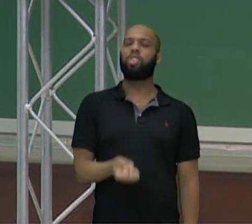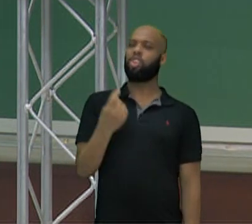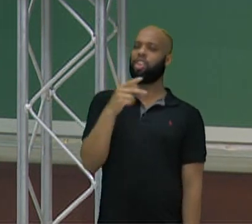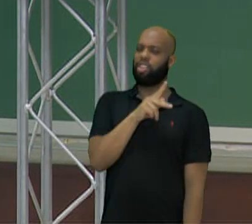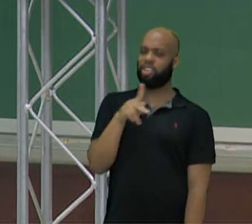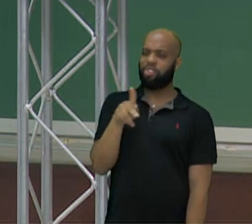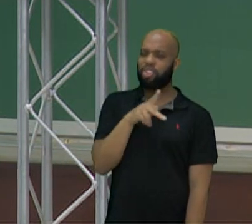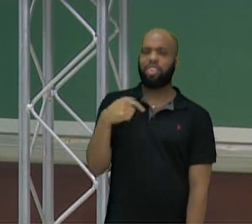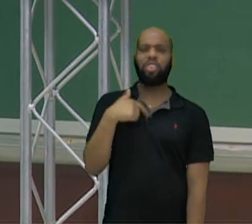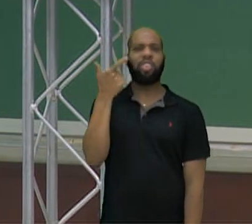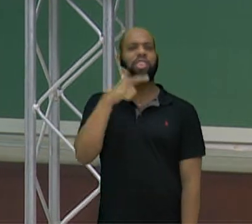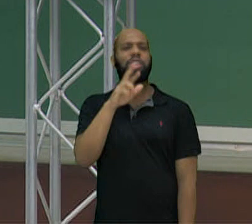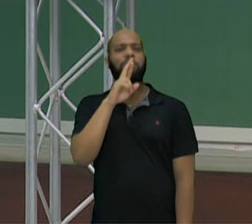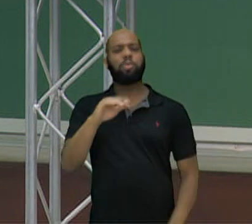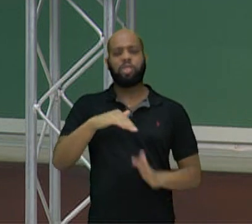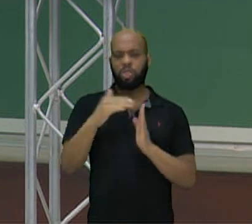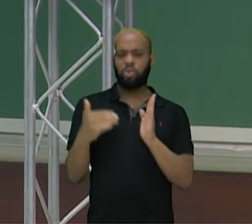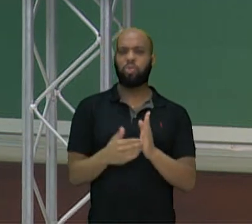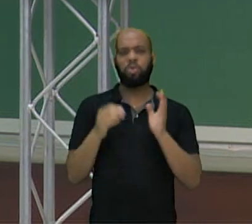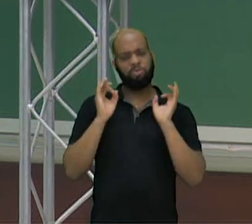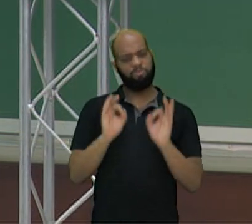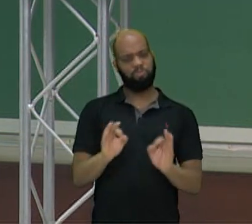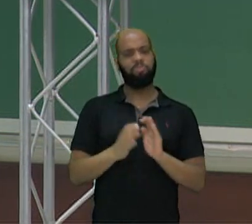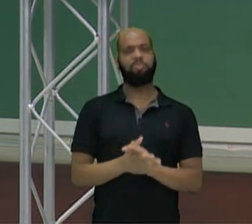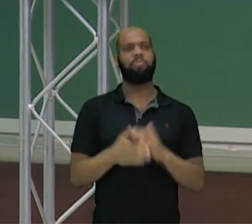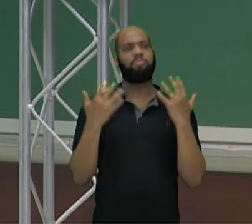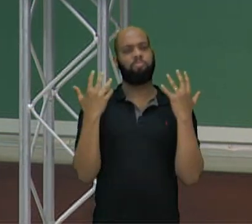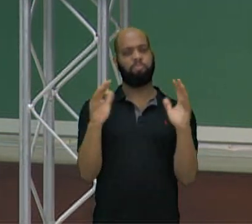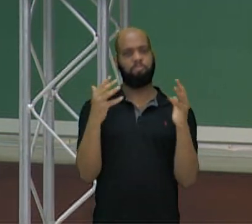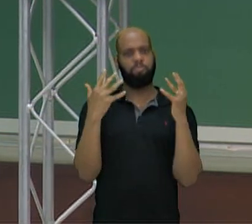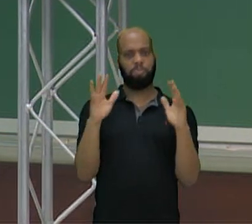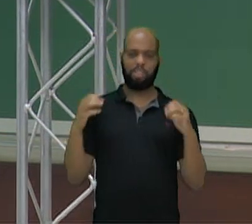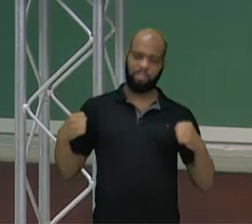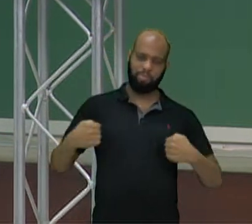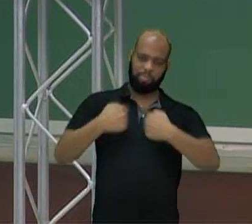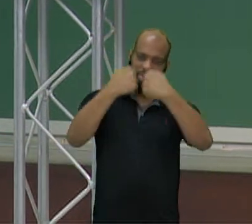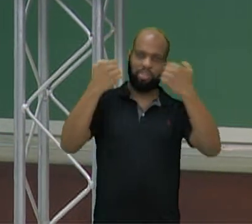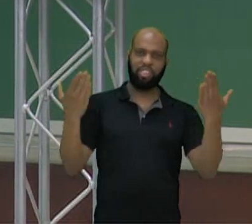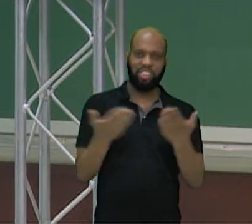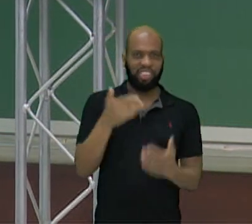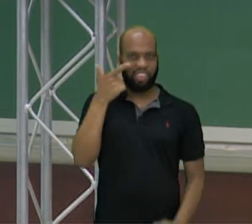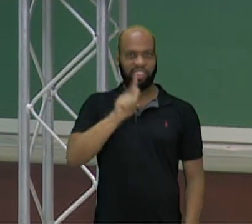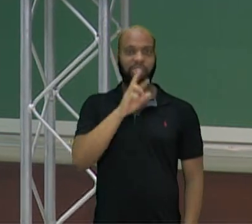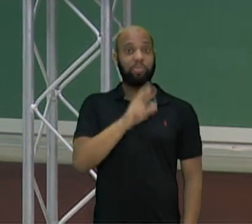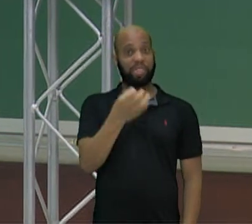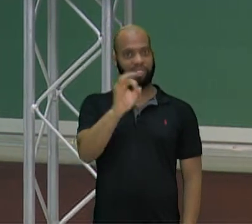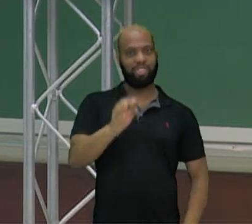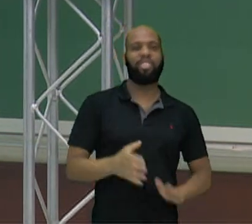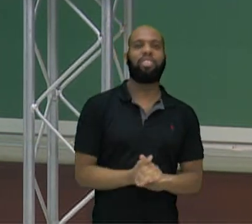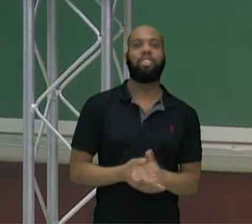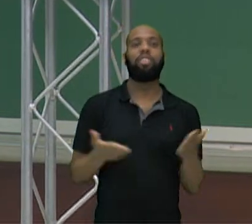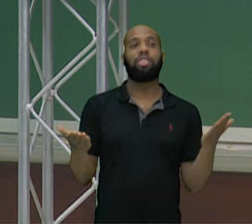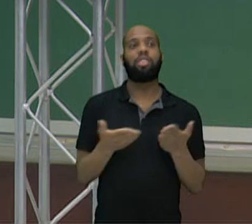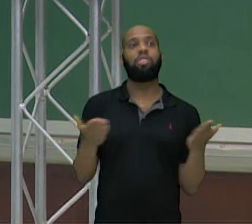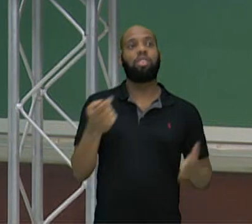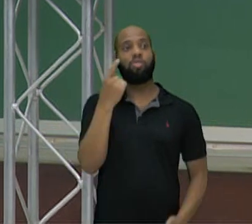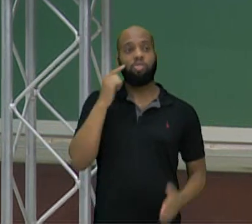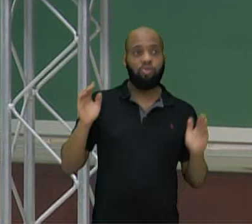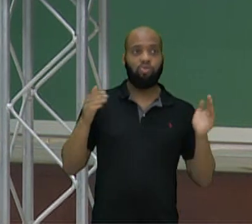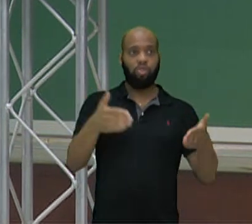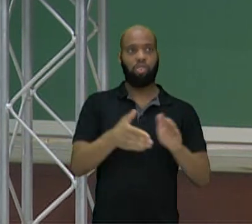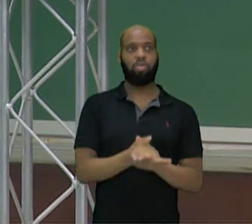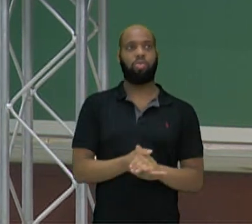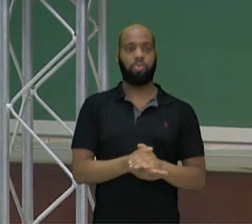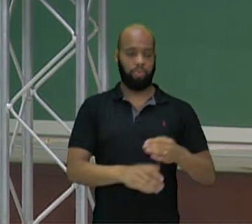Professor, acertei todas, eu sou o cara aí, toca aqui, pá, soquinho, beleza, vamos junto. Vamos corrigir o foco. Letra